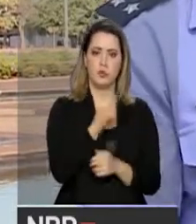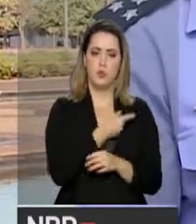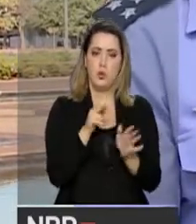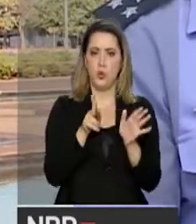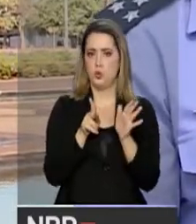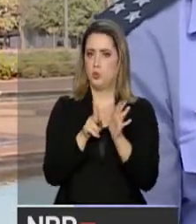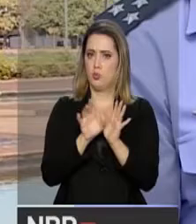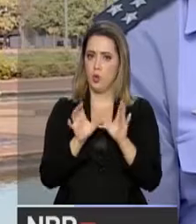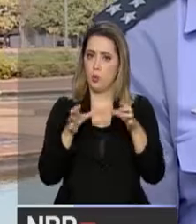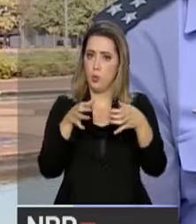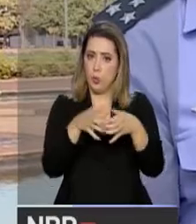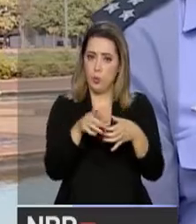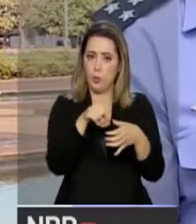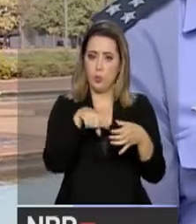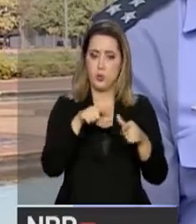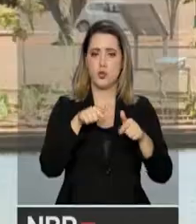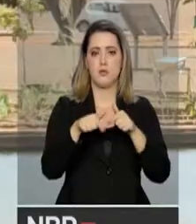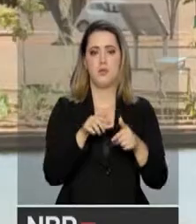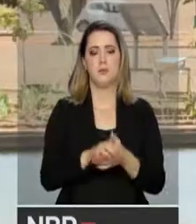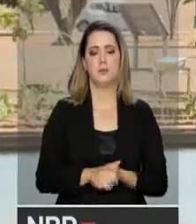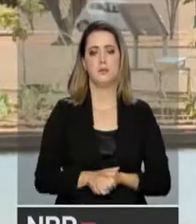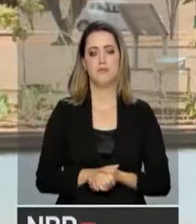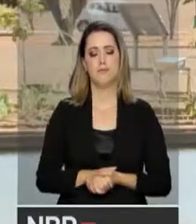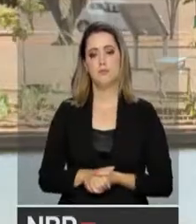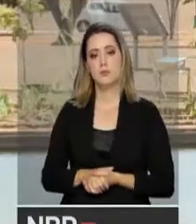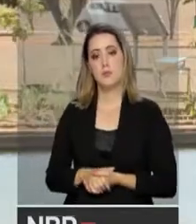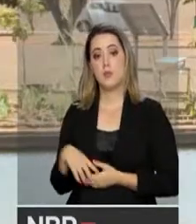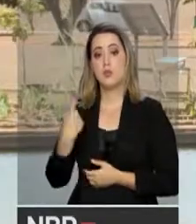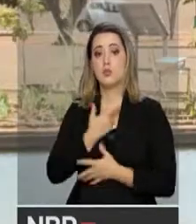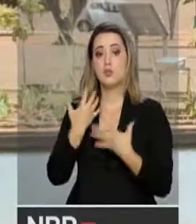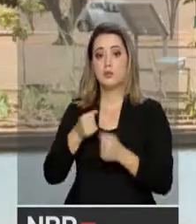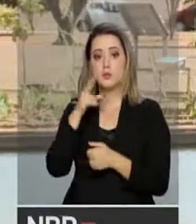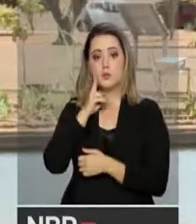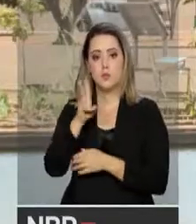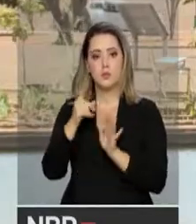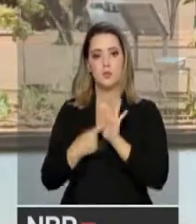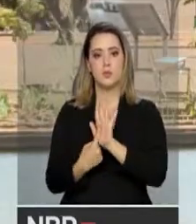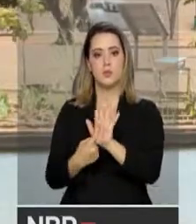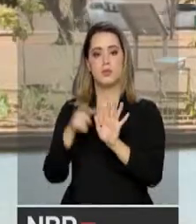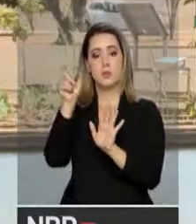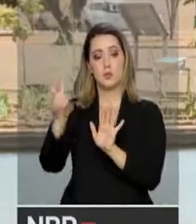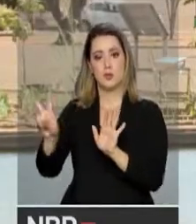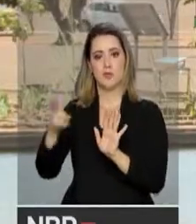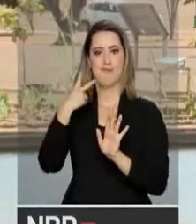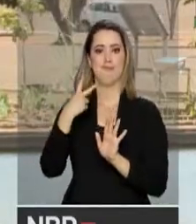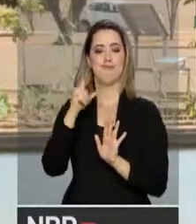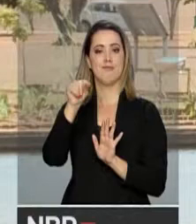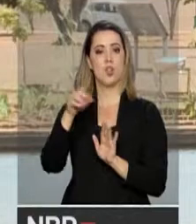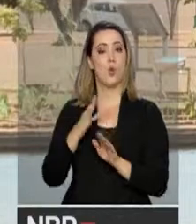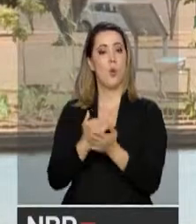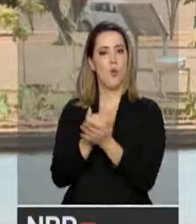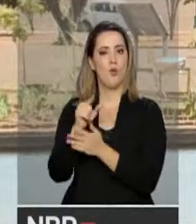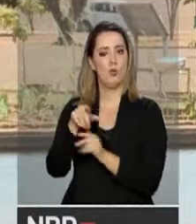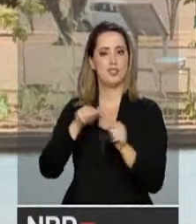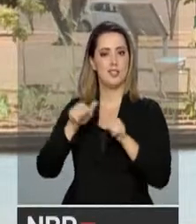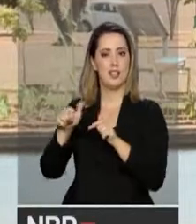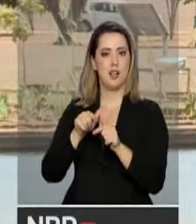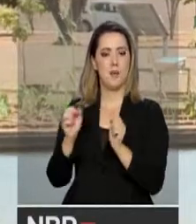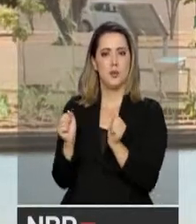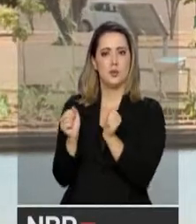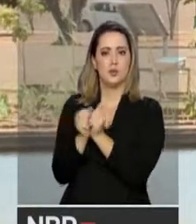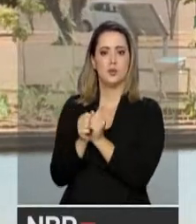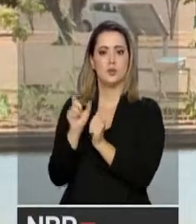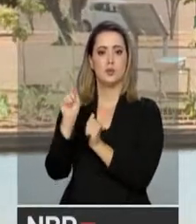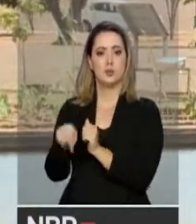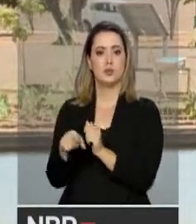médicos em prol da população menos assistida. Bom, e a gente vai aproveitar então para mostrar para quem está nos assistindo uma iniciativa que envolve